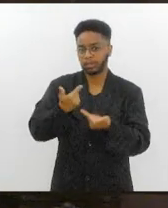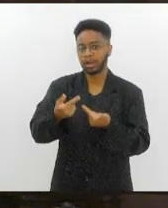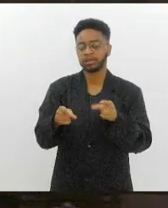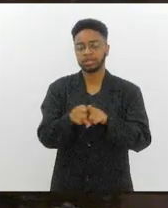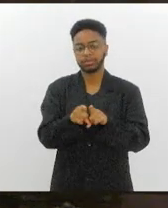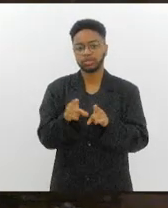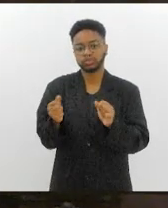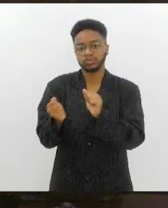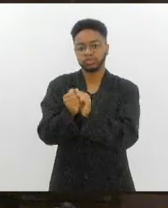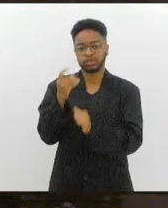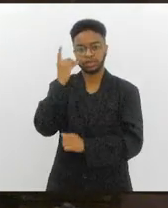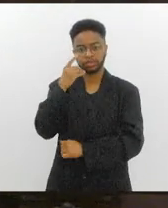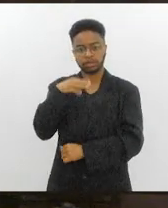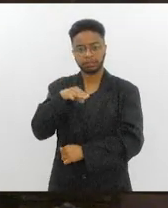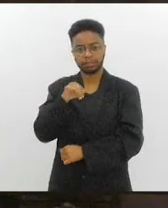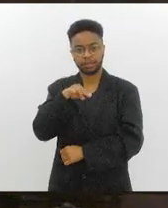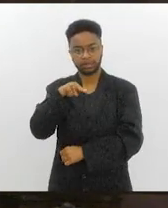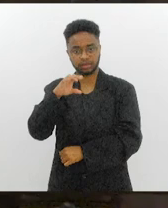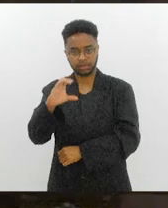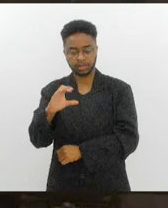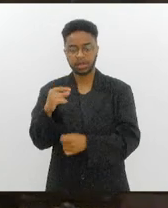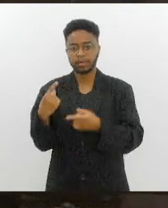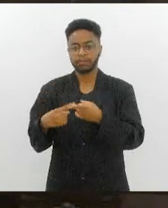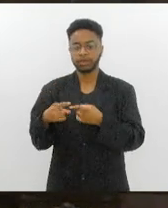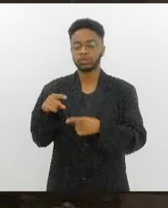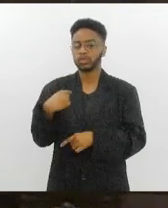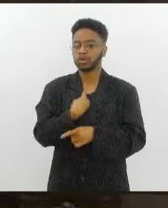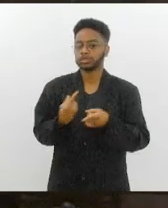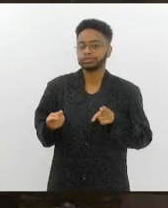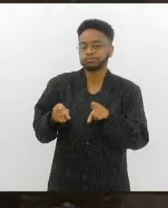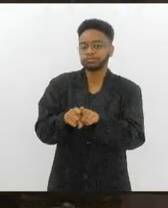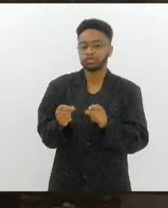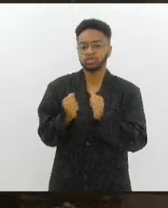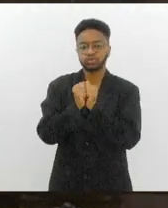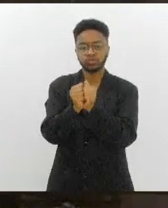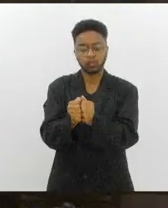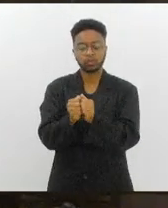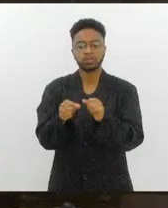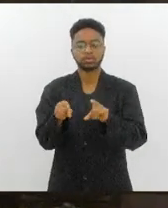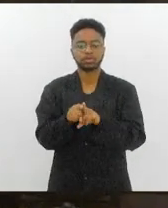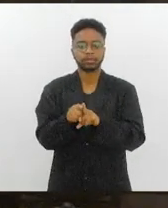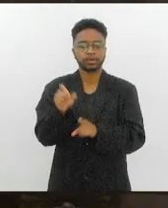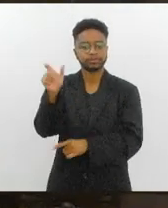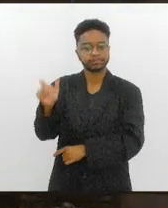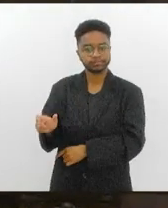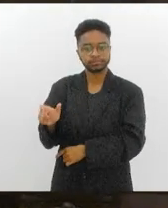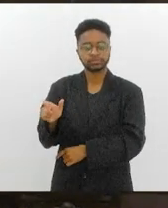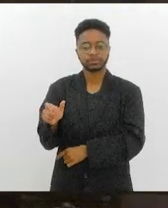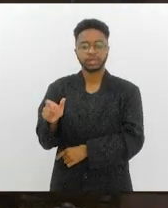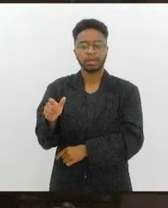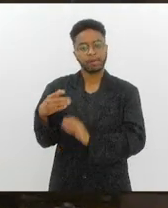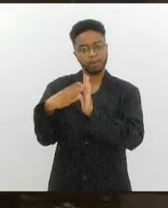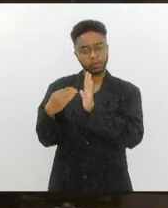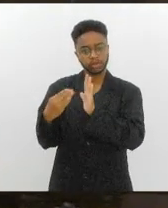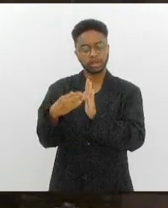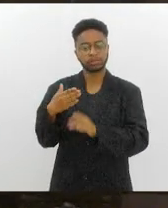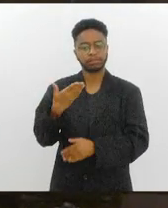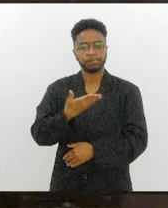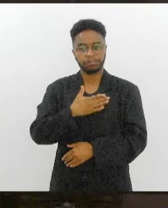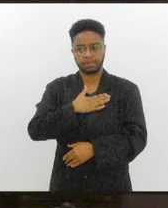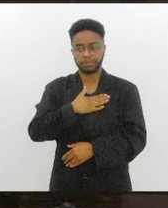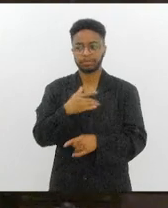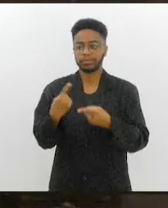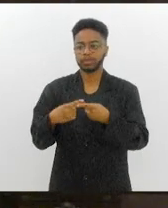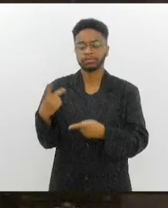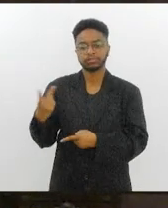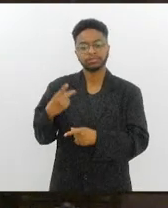companheiro Carlos Mink, né, que a gente está caminhando junto e assim, que também é uma inspiração para mim. A gente trabalha muito,